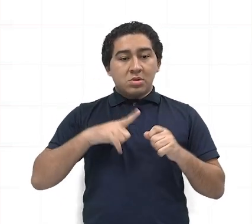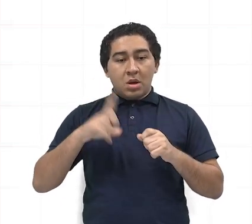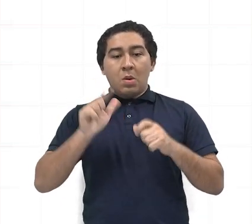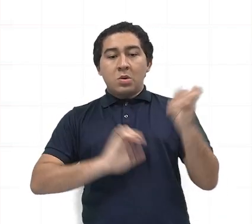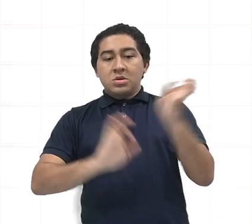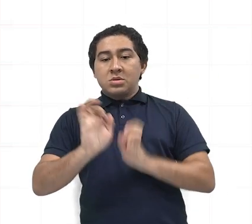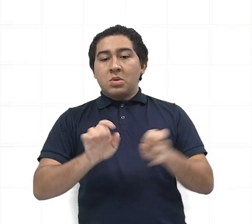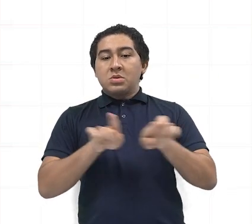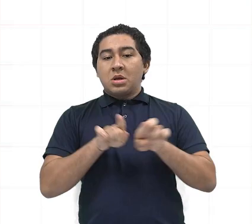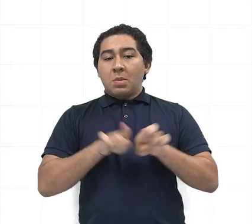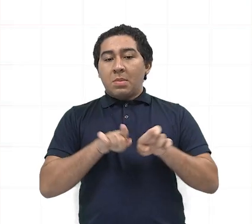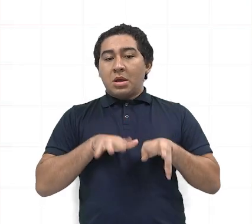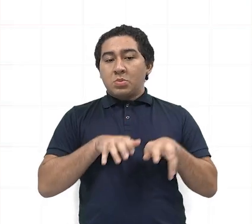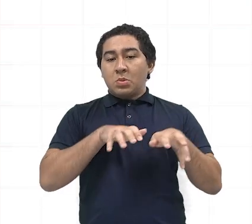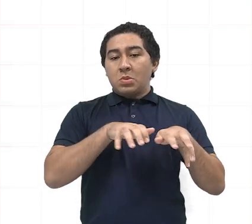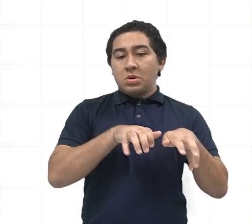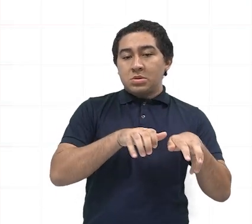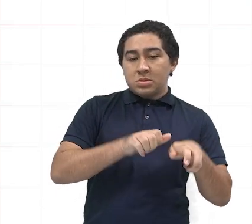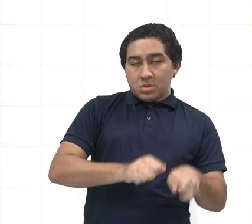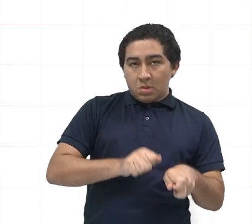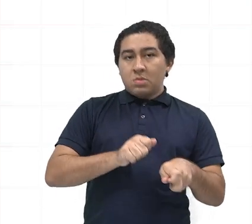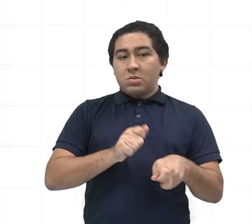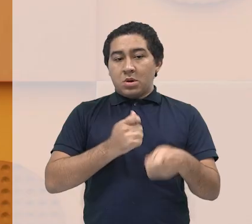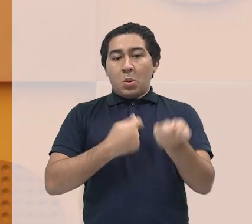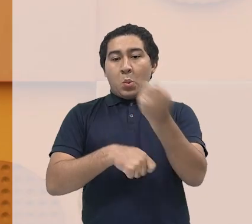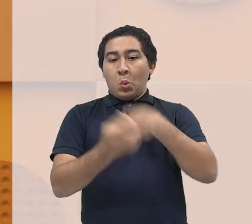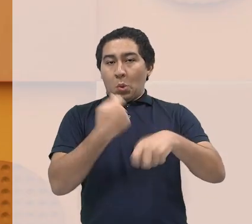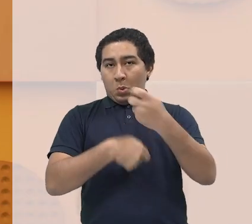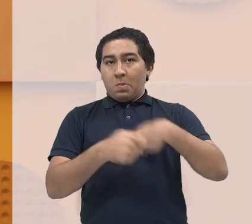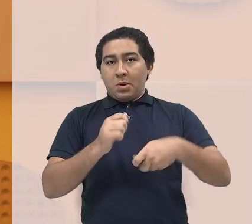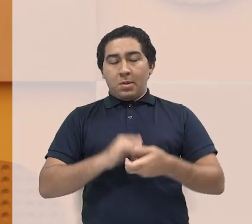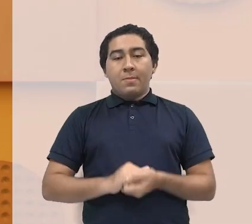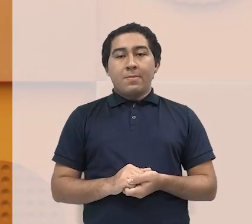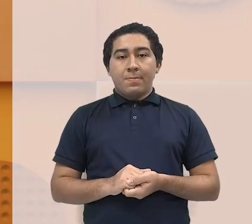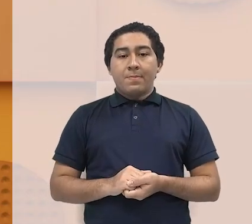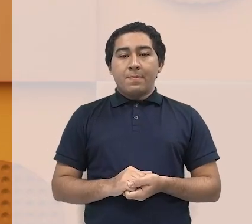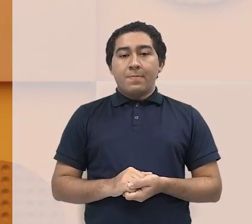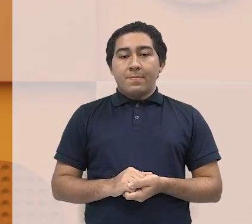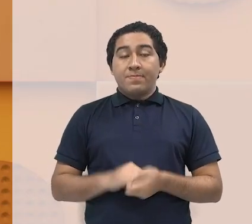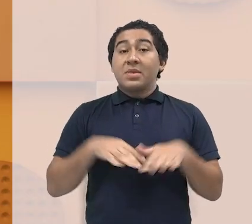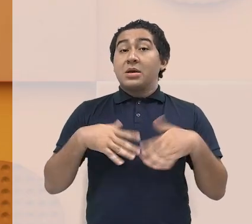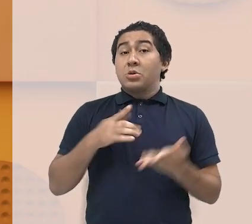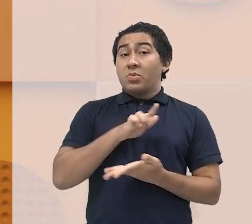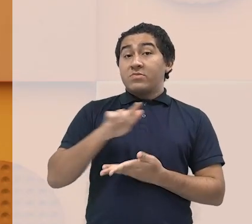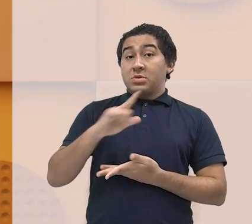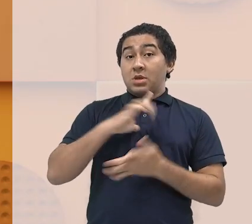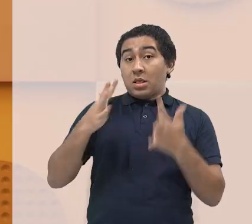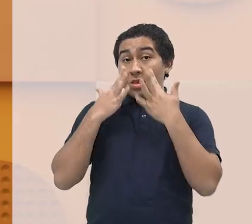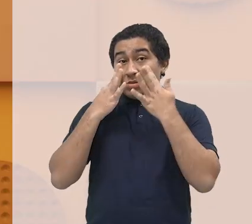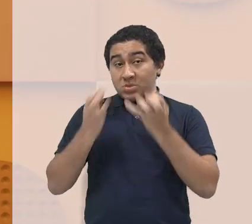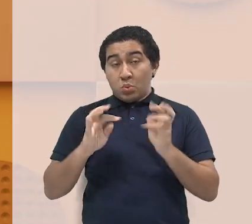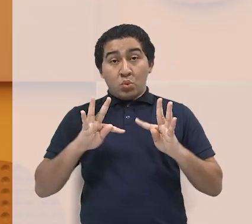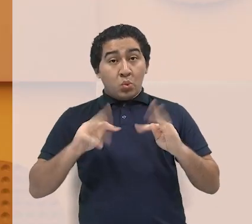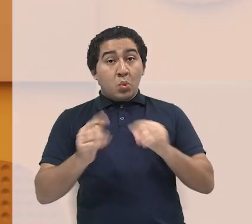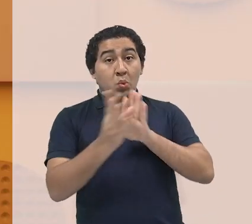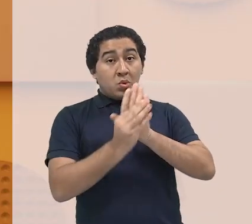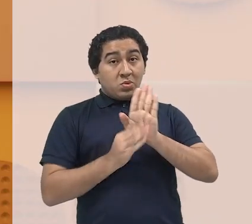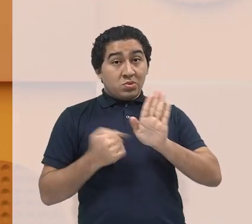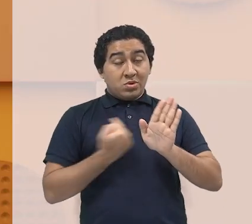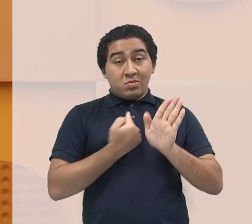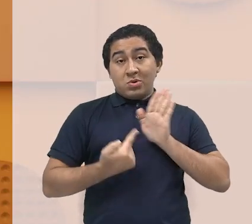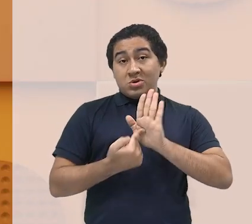e exploração econômica, ok? Então, para você ficar por dentro de tudo que a gente tem para mostrar para